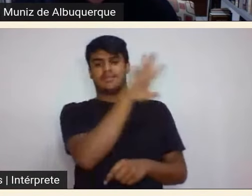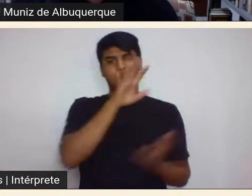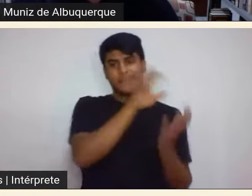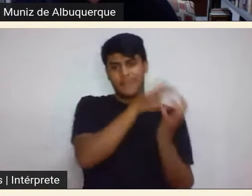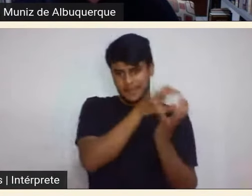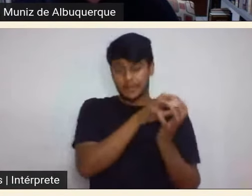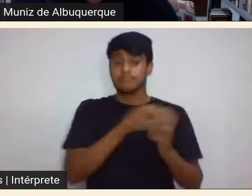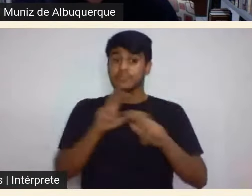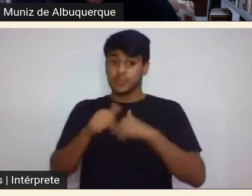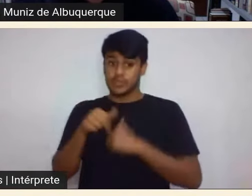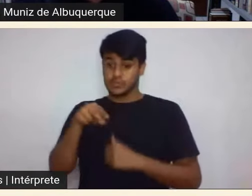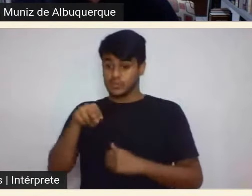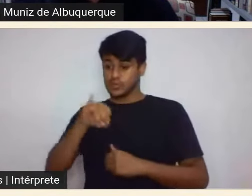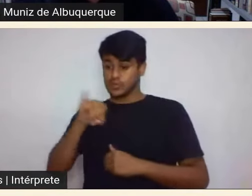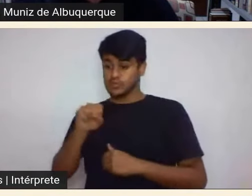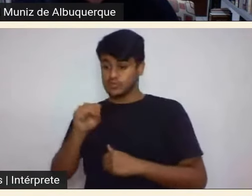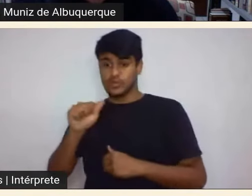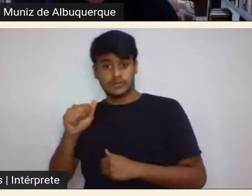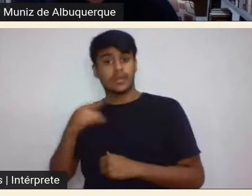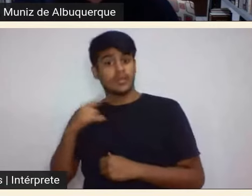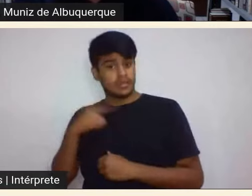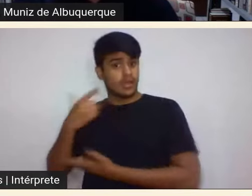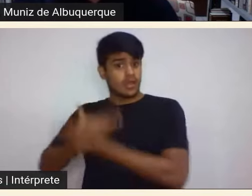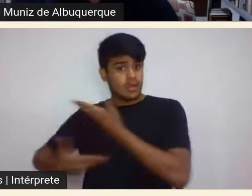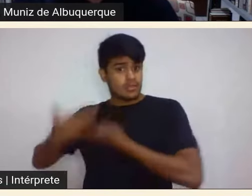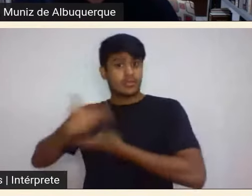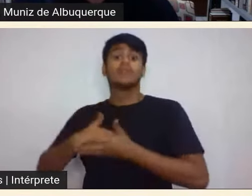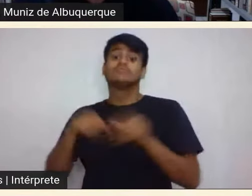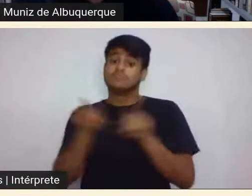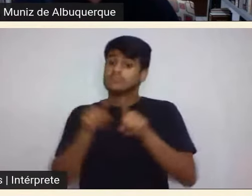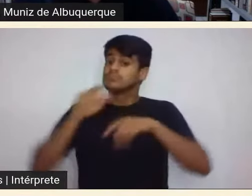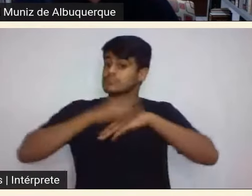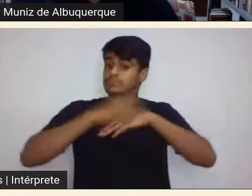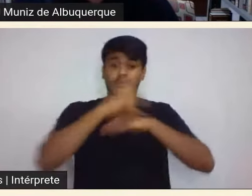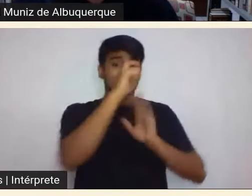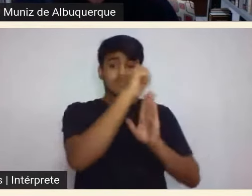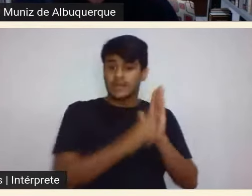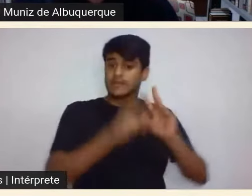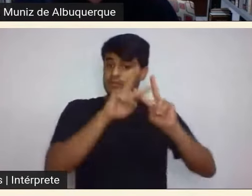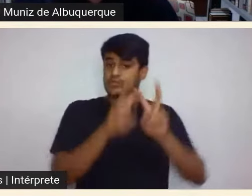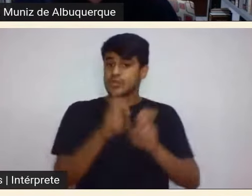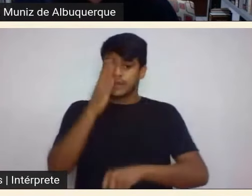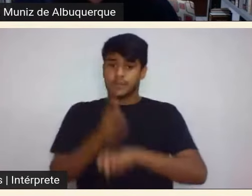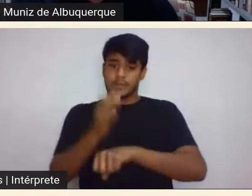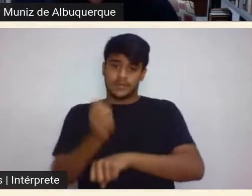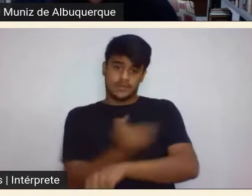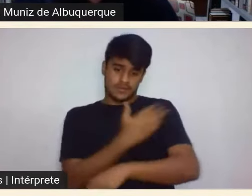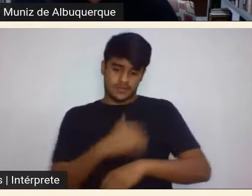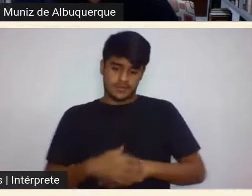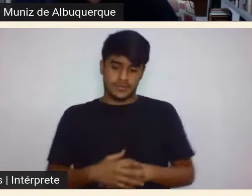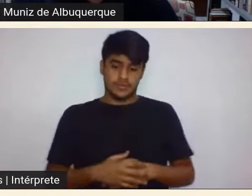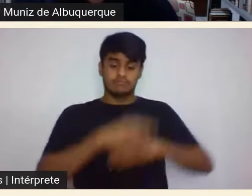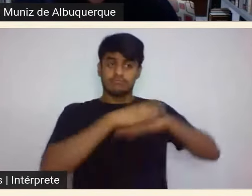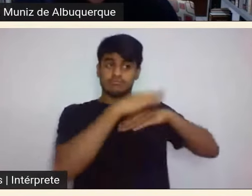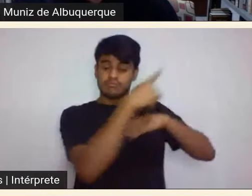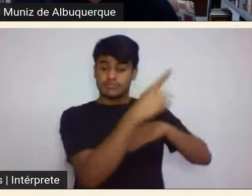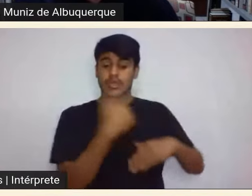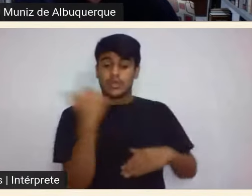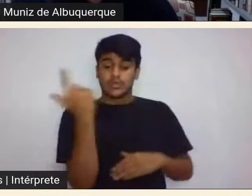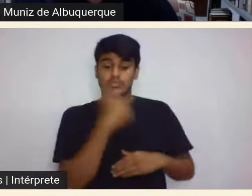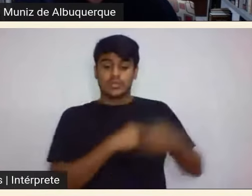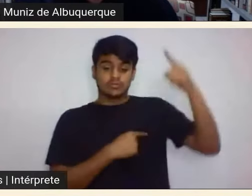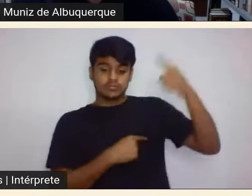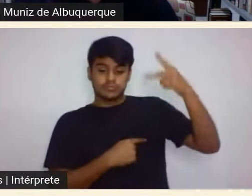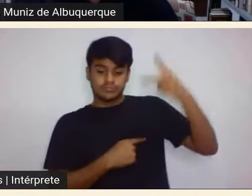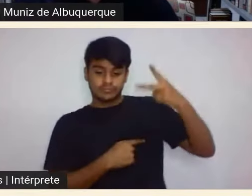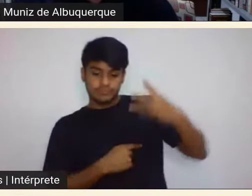muitas relações, por exemplo, escreveu até sobre o modernismo no Pará. Ele achava que ele fez um ranking das cidades do modernismo